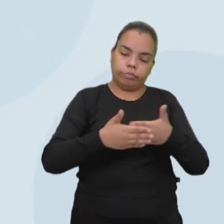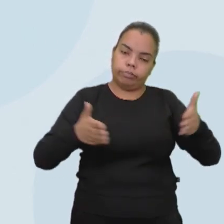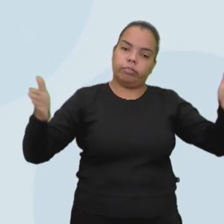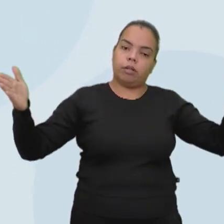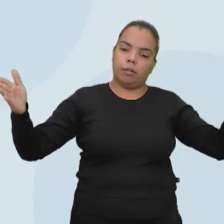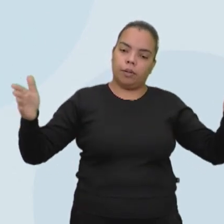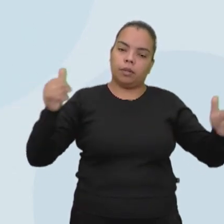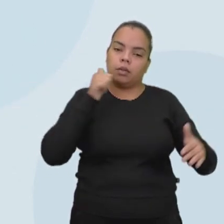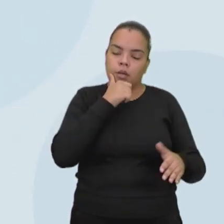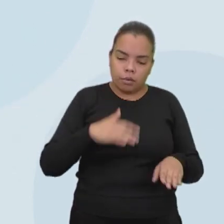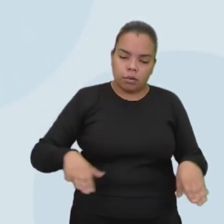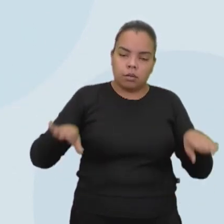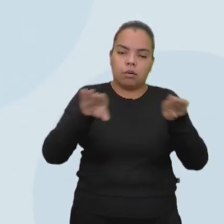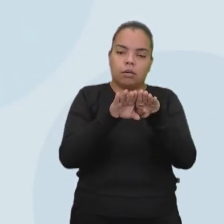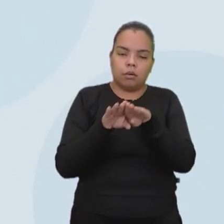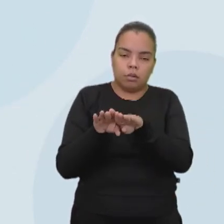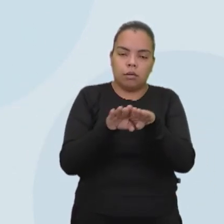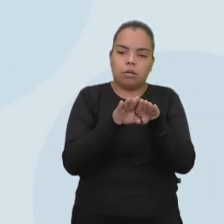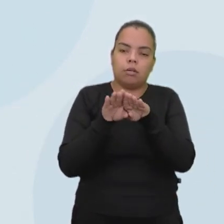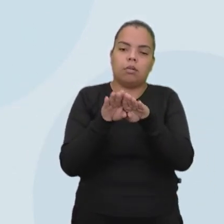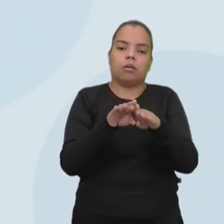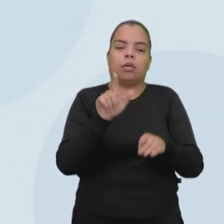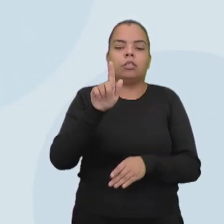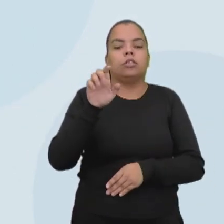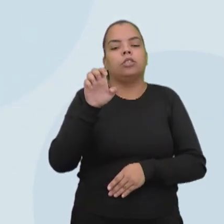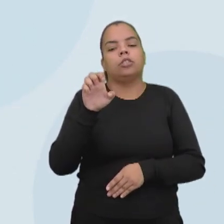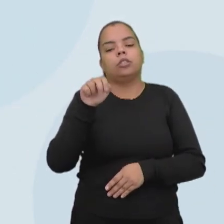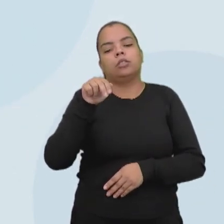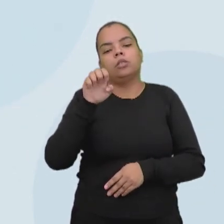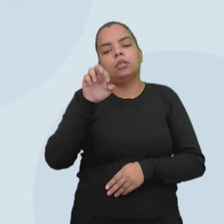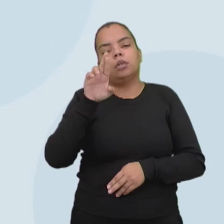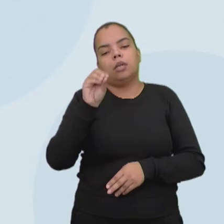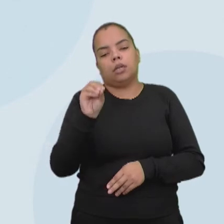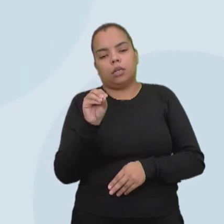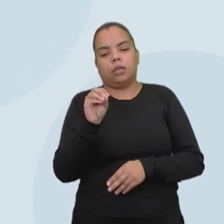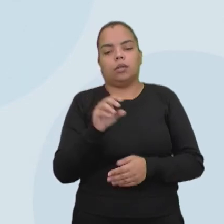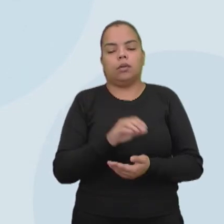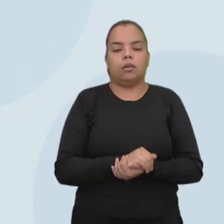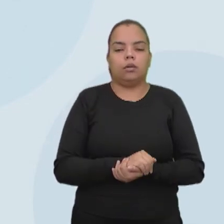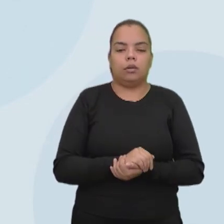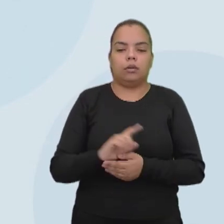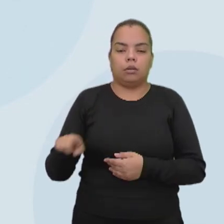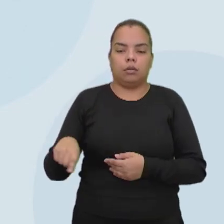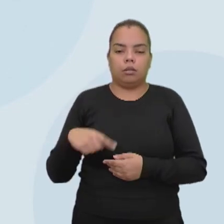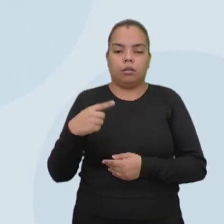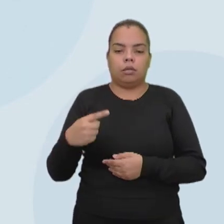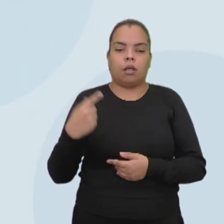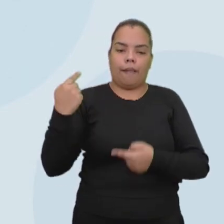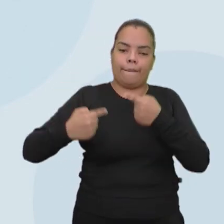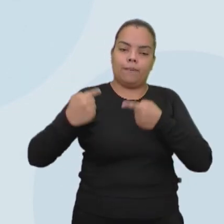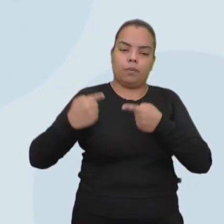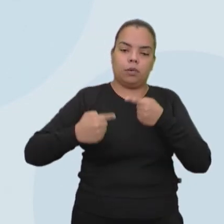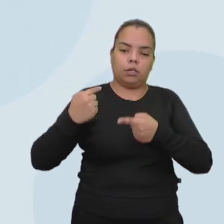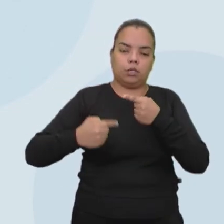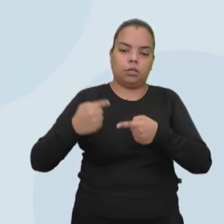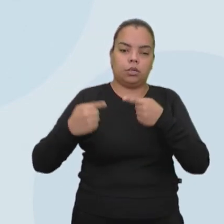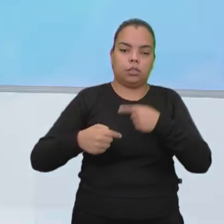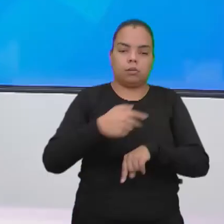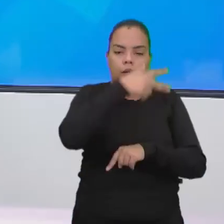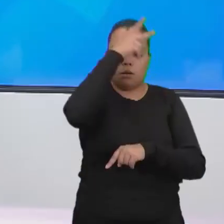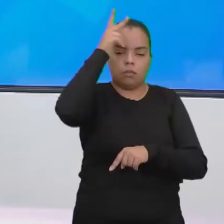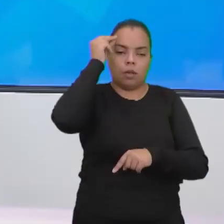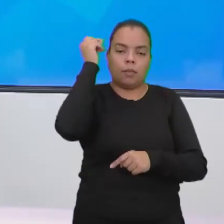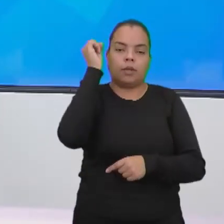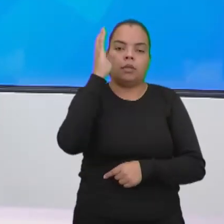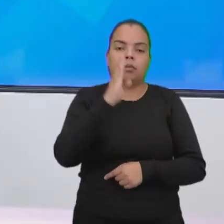a igualdade de gênero como um dos eixos estruturantes da formulação de políticas públicas no país.